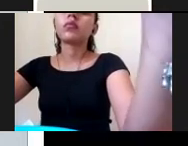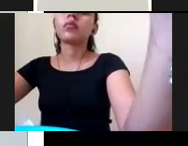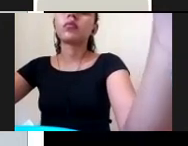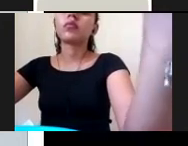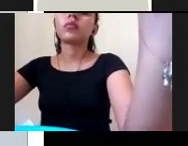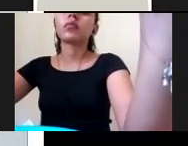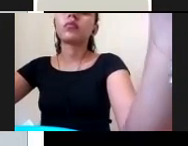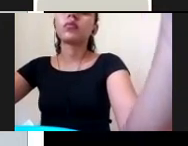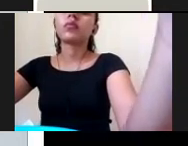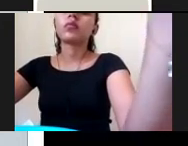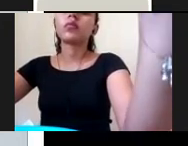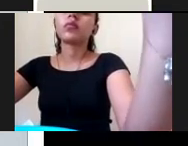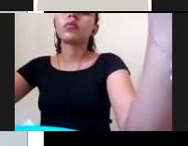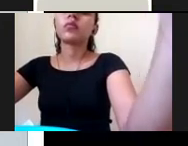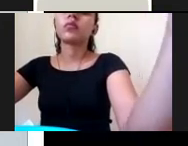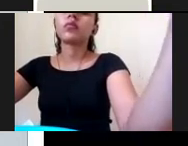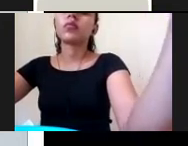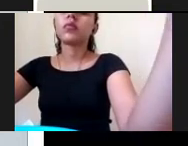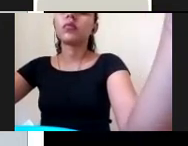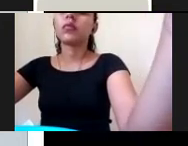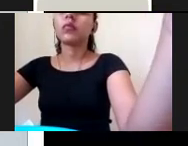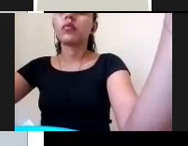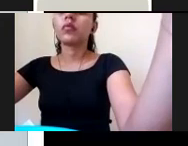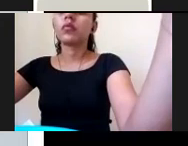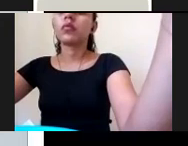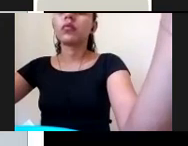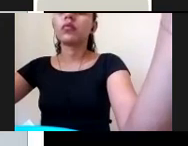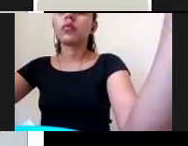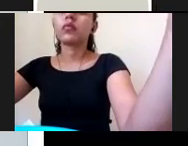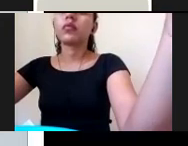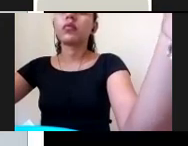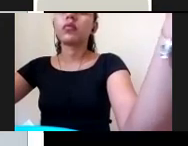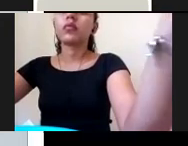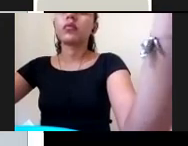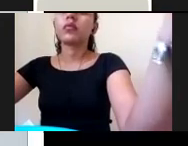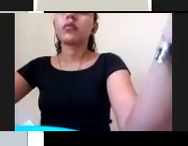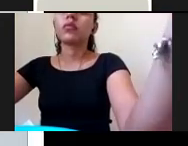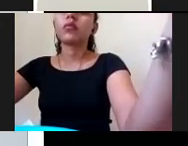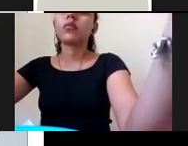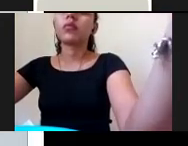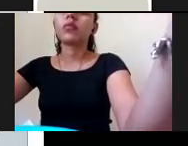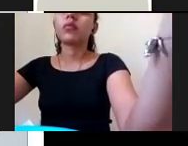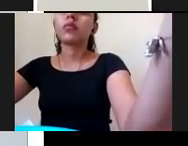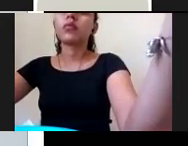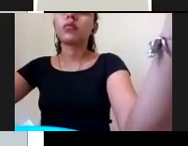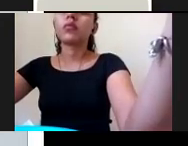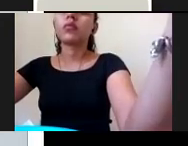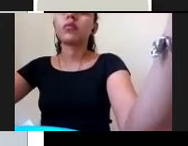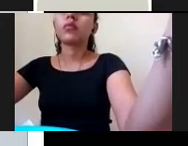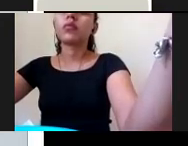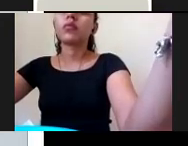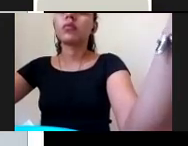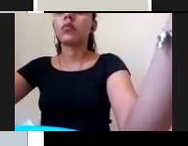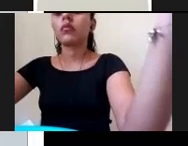saber como utilizar o esteto e qual o lado correto do esteto. Todos nós temos que aprender esse tipo, né,